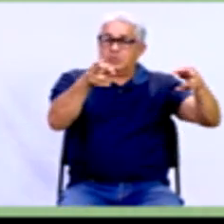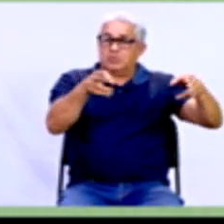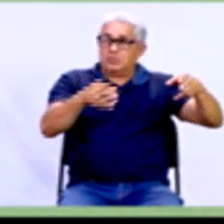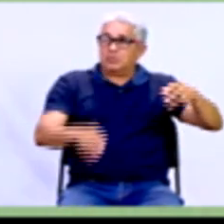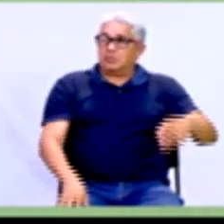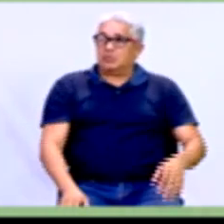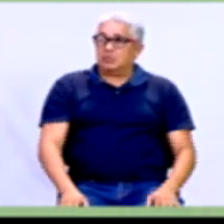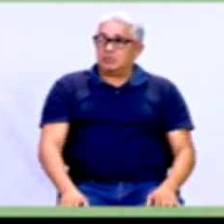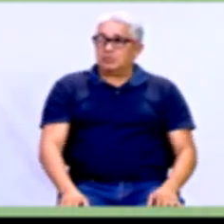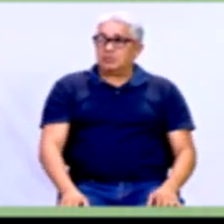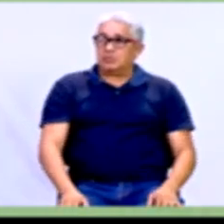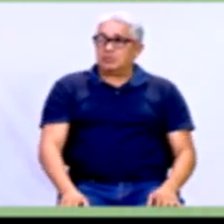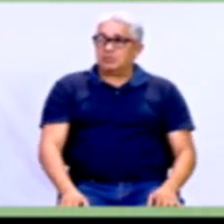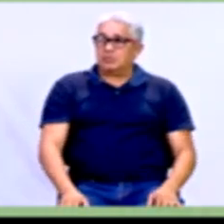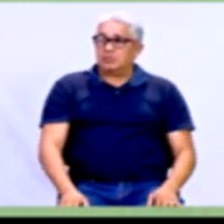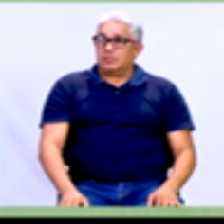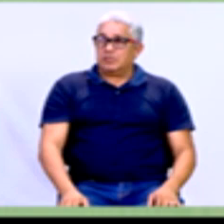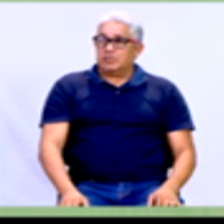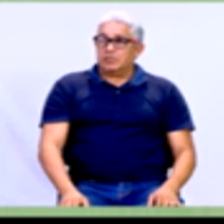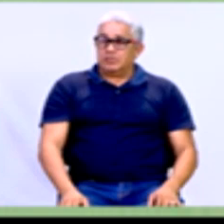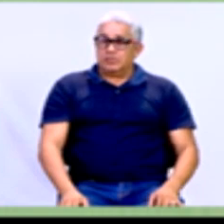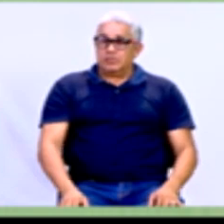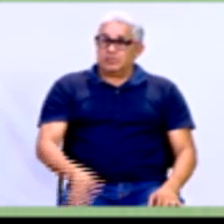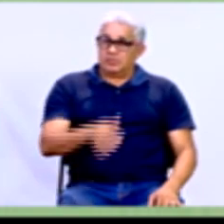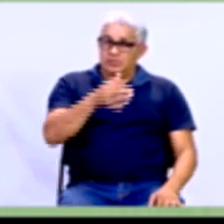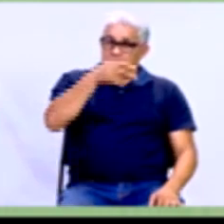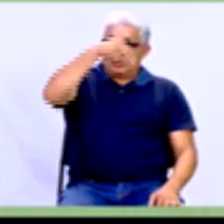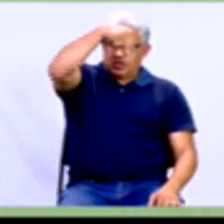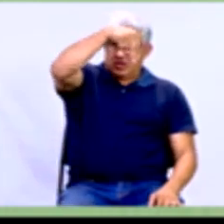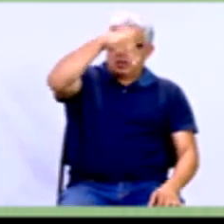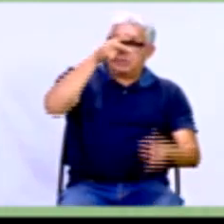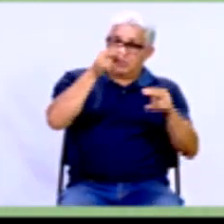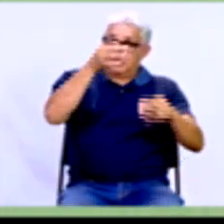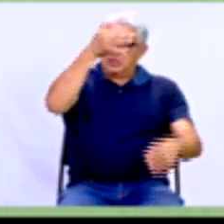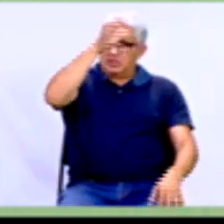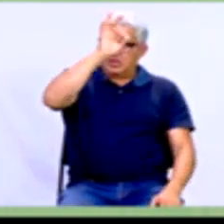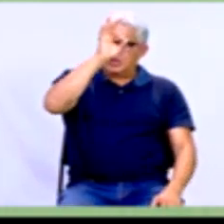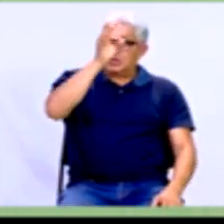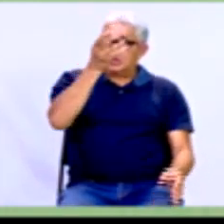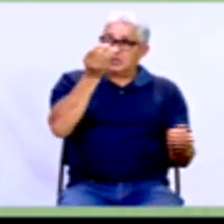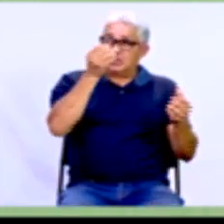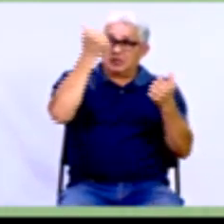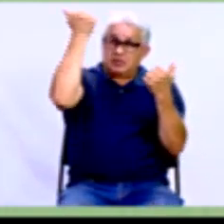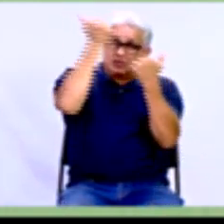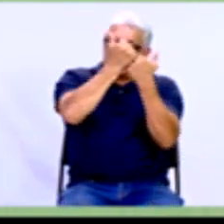n, que é 10 nesse caso, né? Que a gente viu ali.